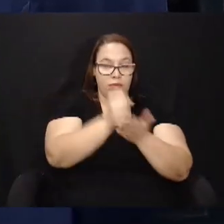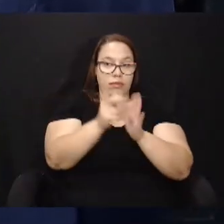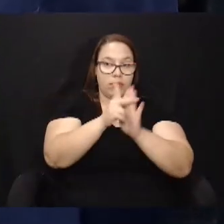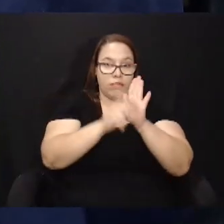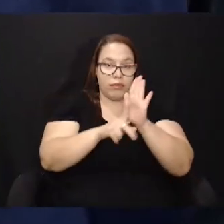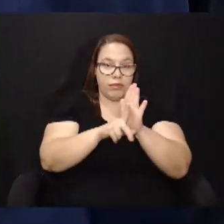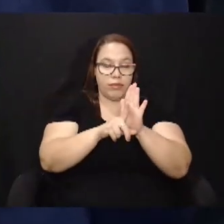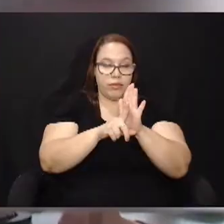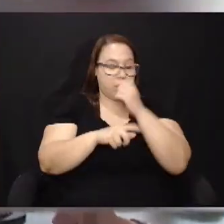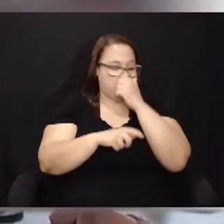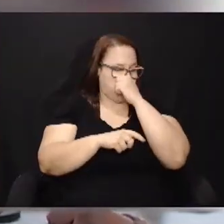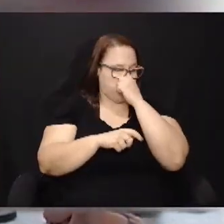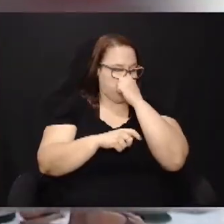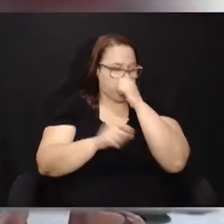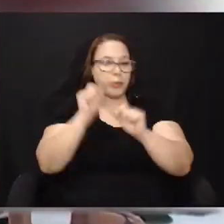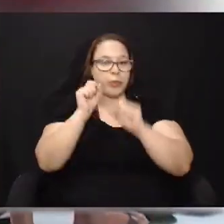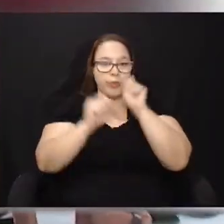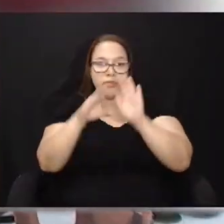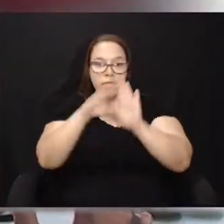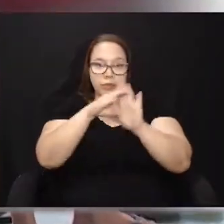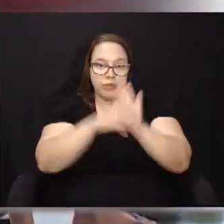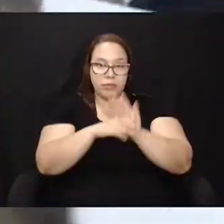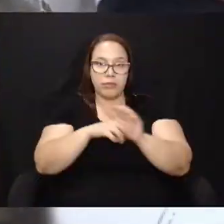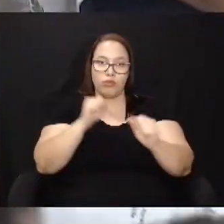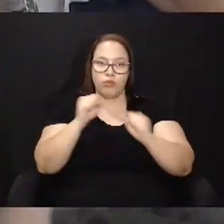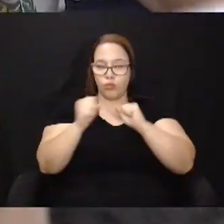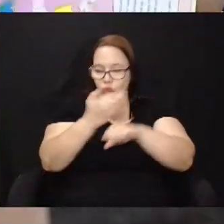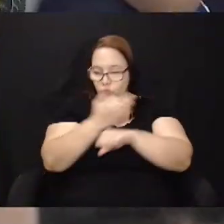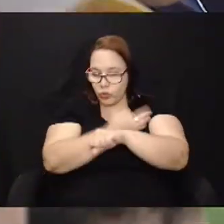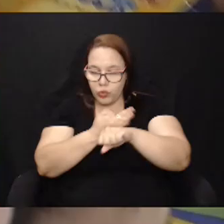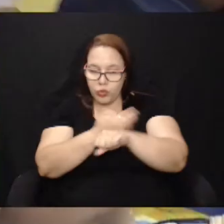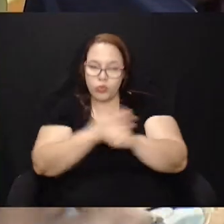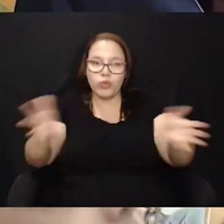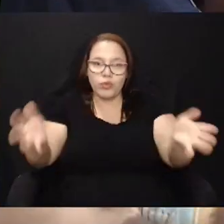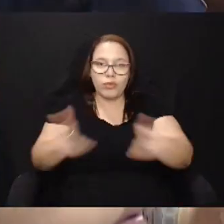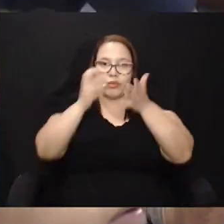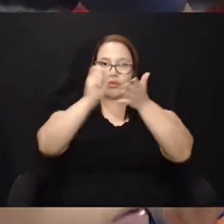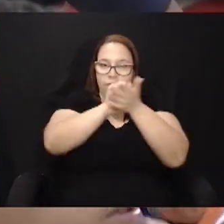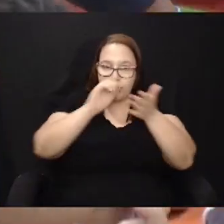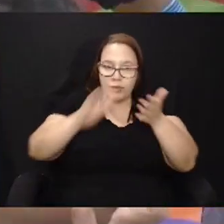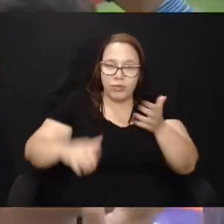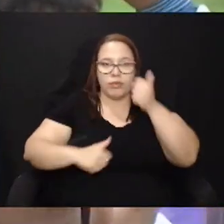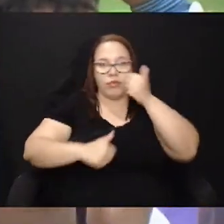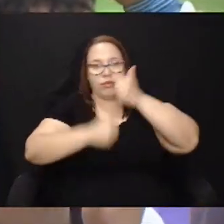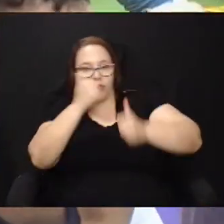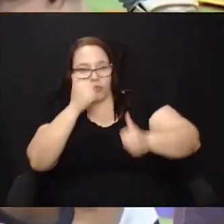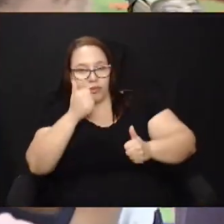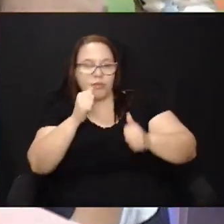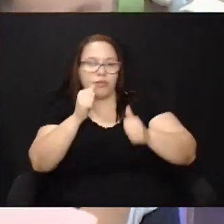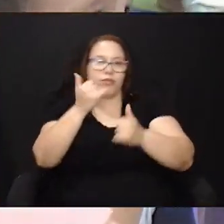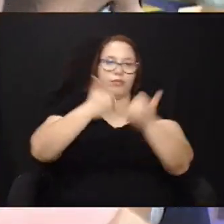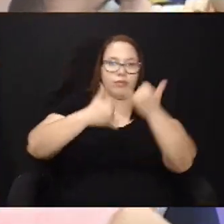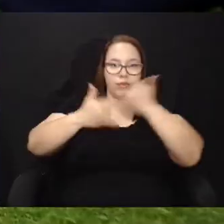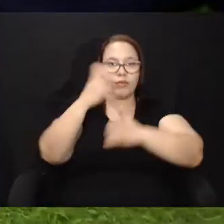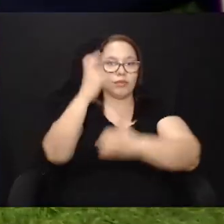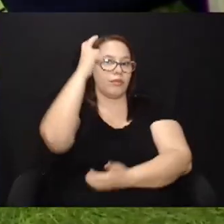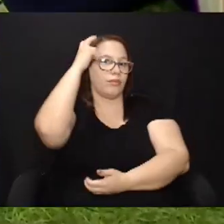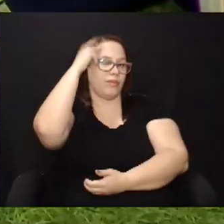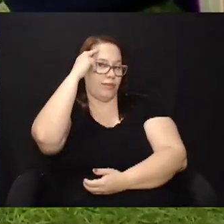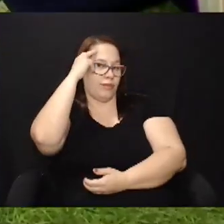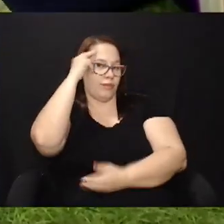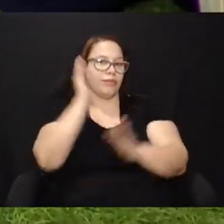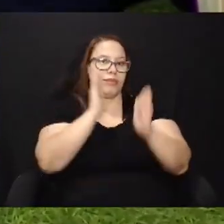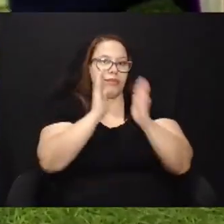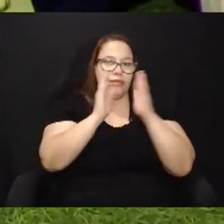que institui o programa Agita Férias para promover atividades esportivas, recreativas e culturais durante os períodos